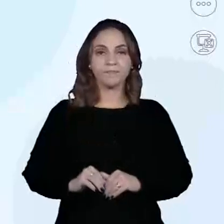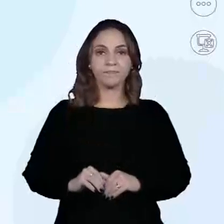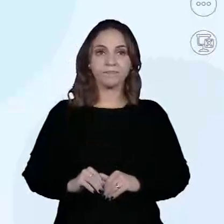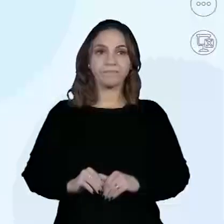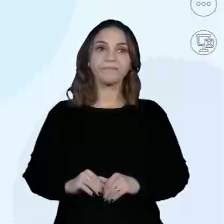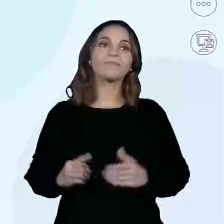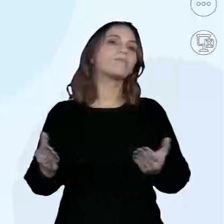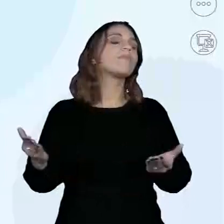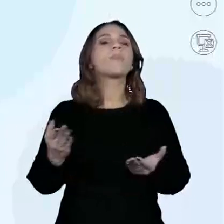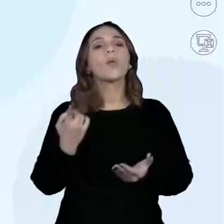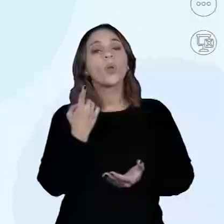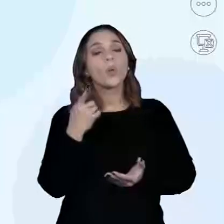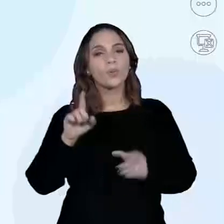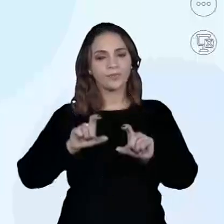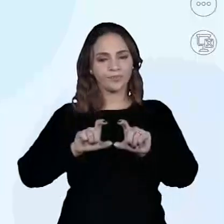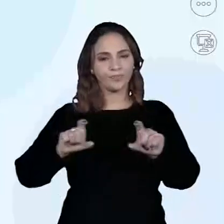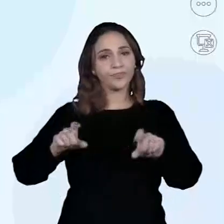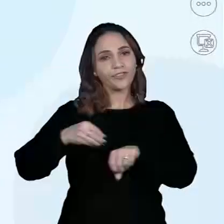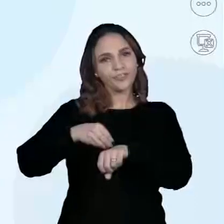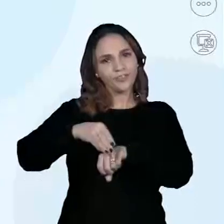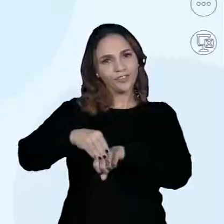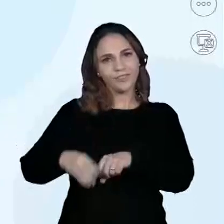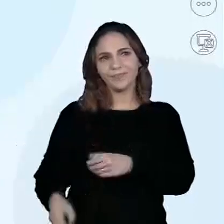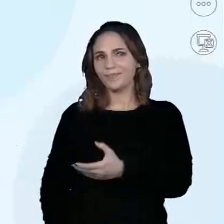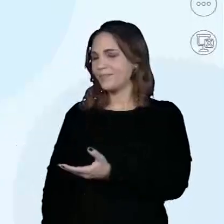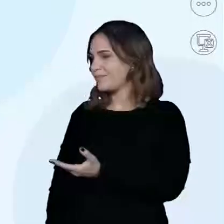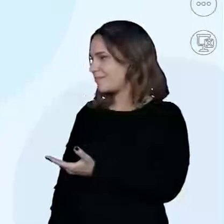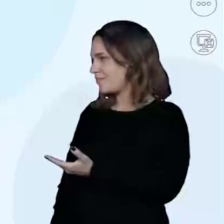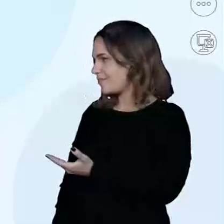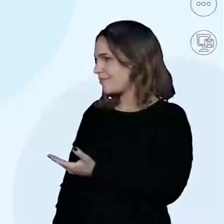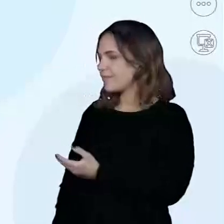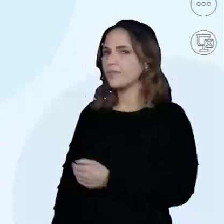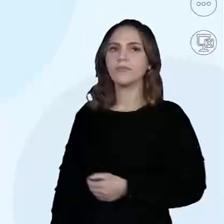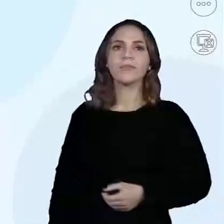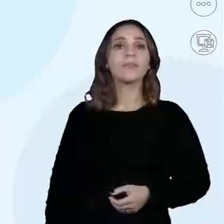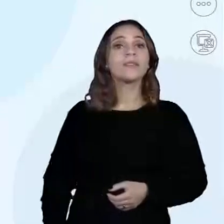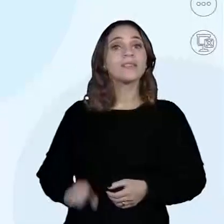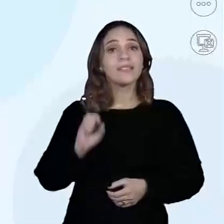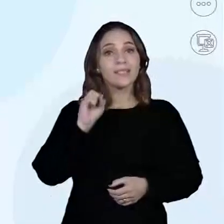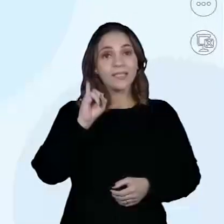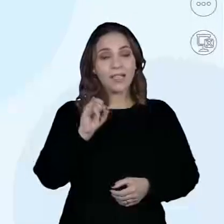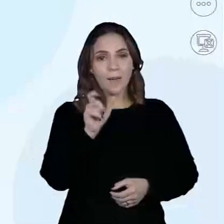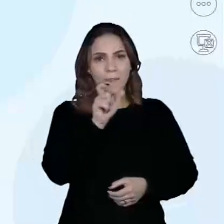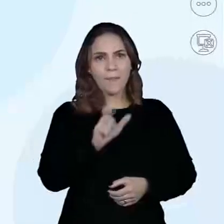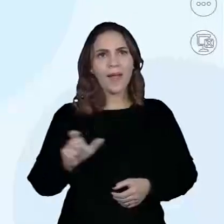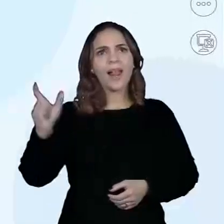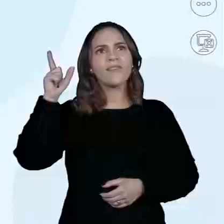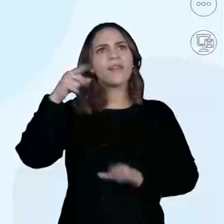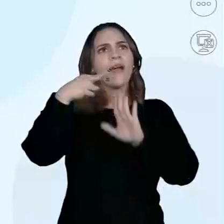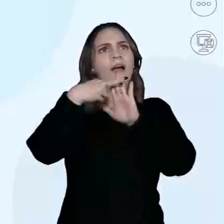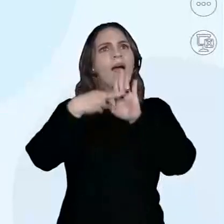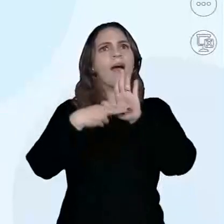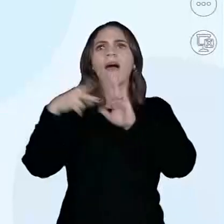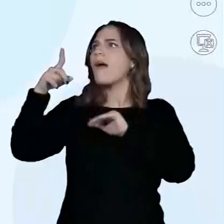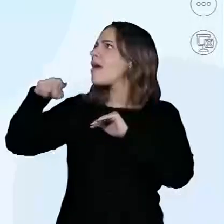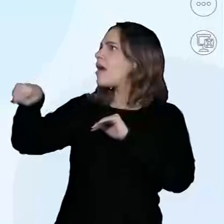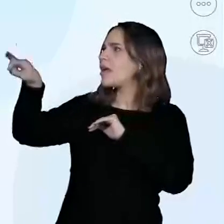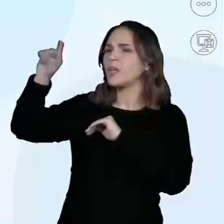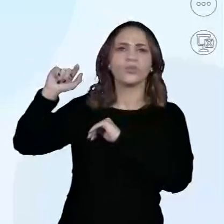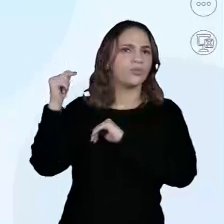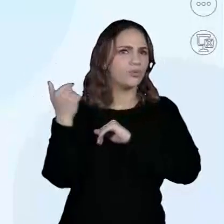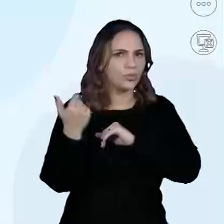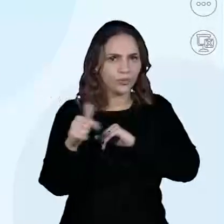Na nossa última linha, uma dica. Palavras que não se encaixam nas anteriores, porque não estão nessas